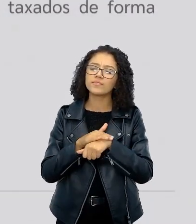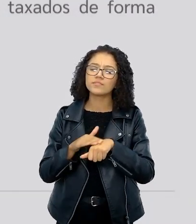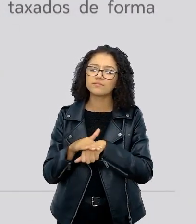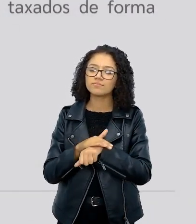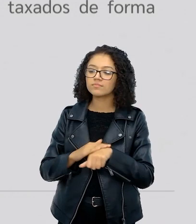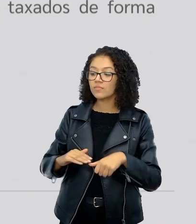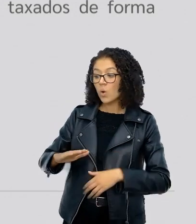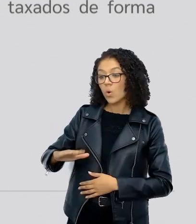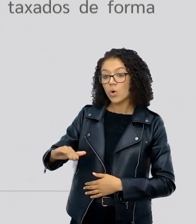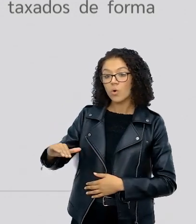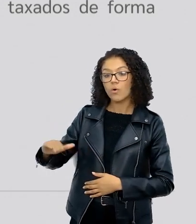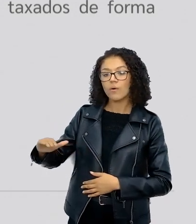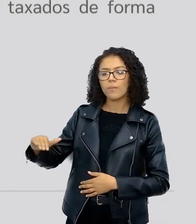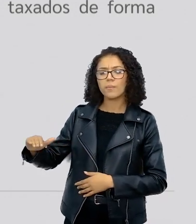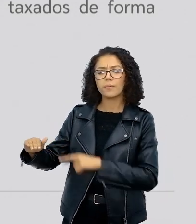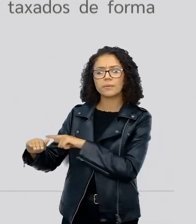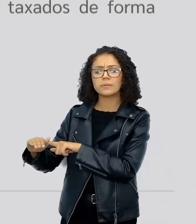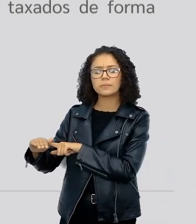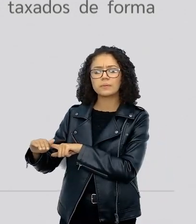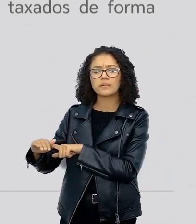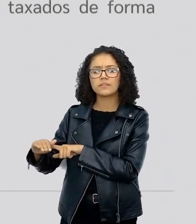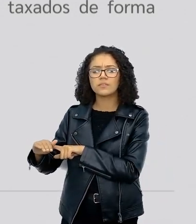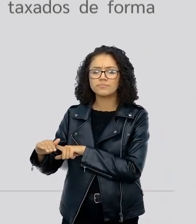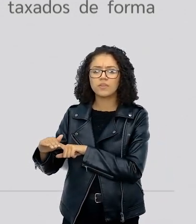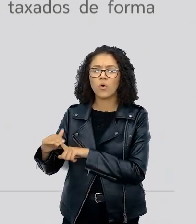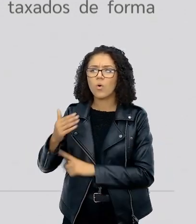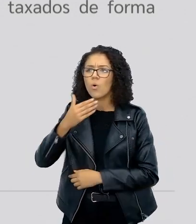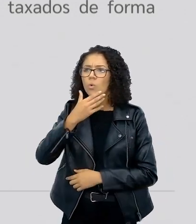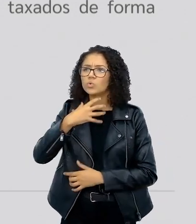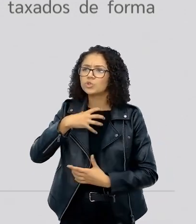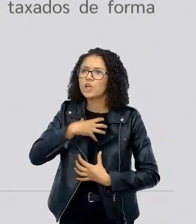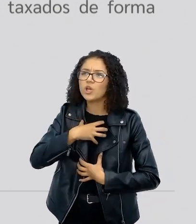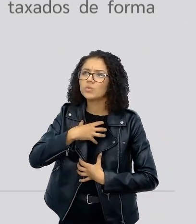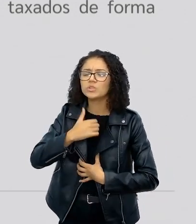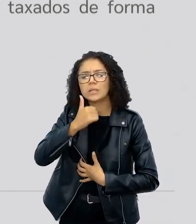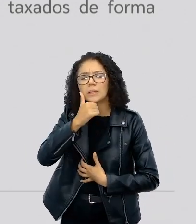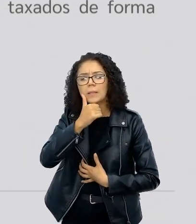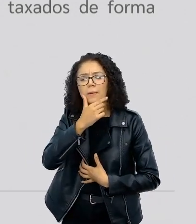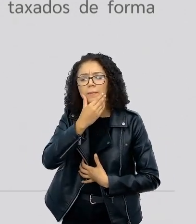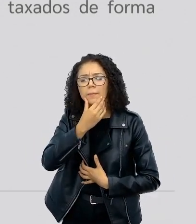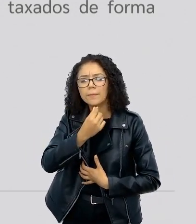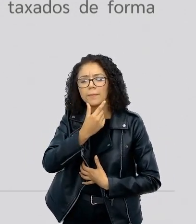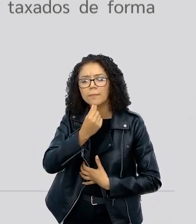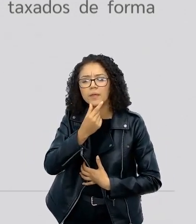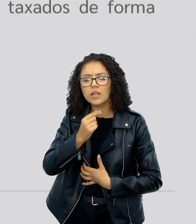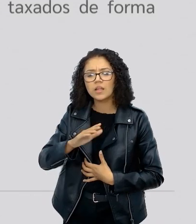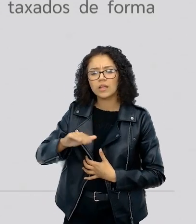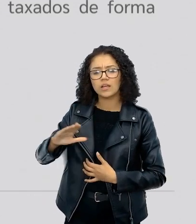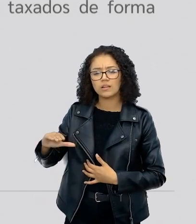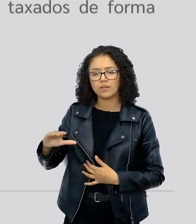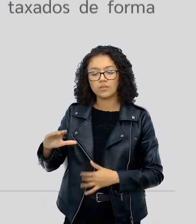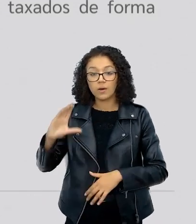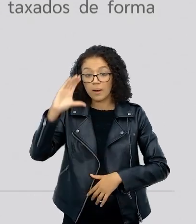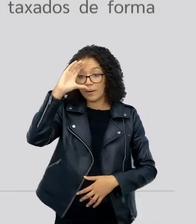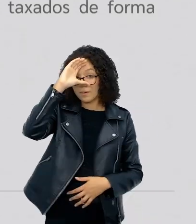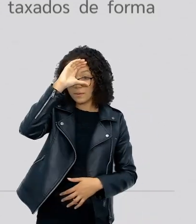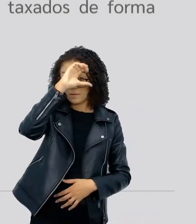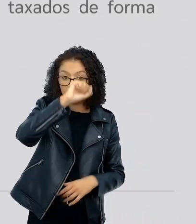meninos aprendem como sendo comportamentos de meninos. Os meninos aprendem que eles têm que demonstrar